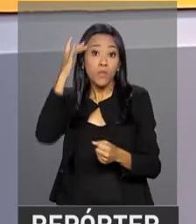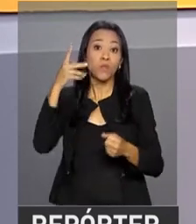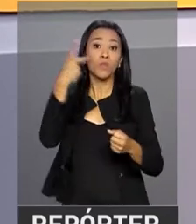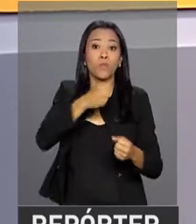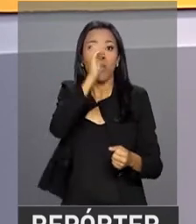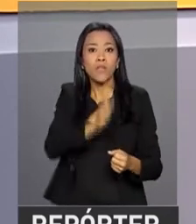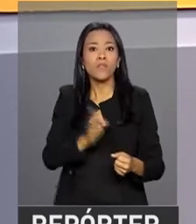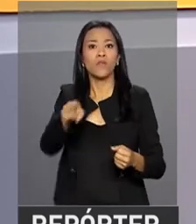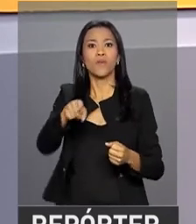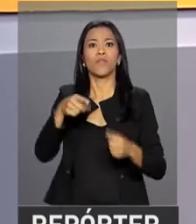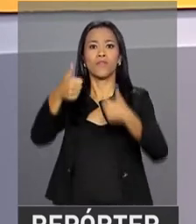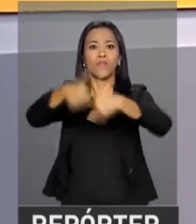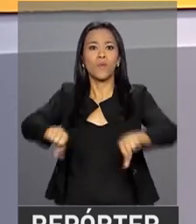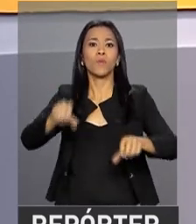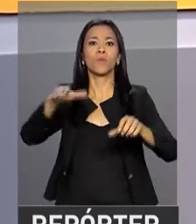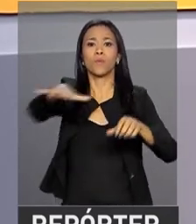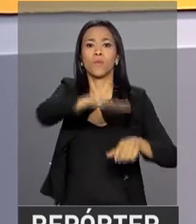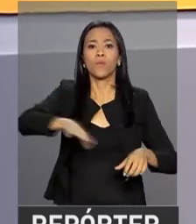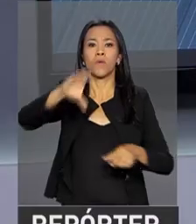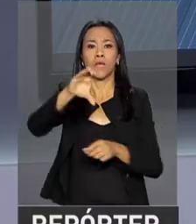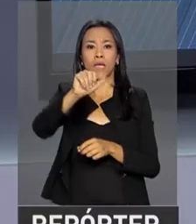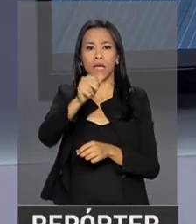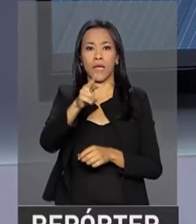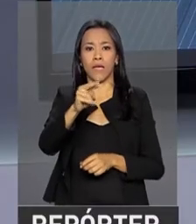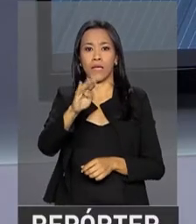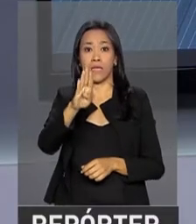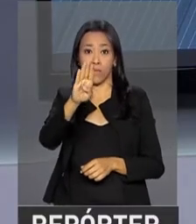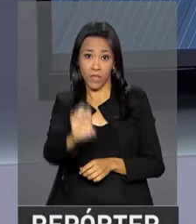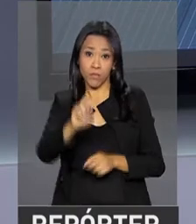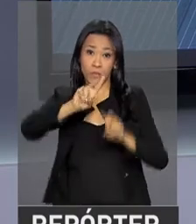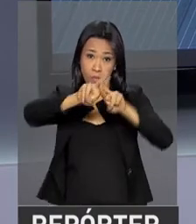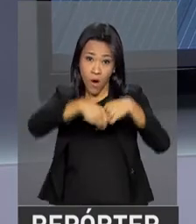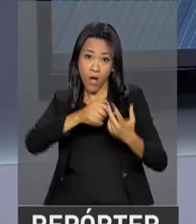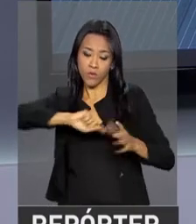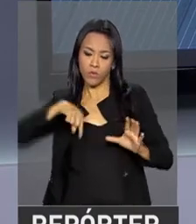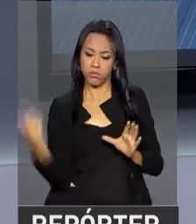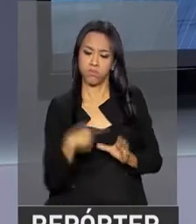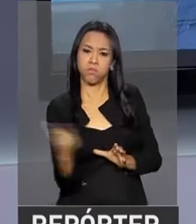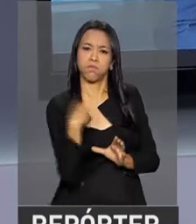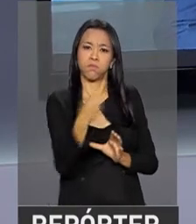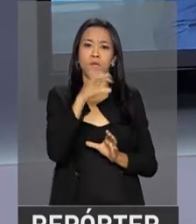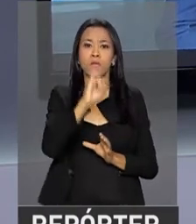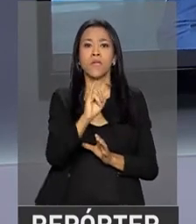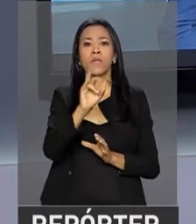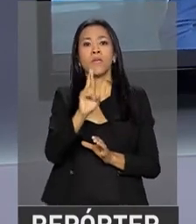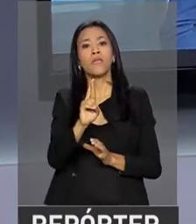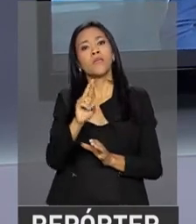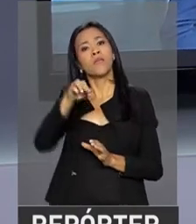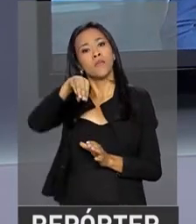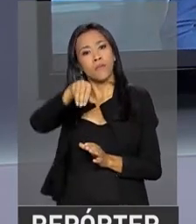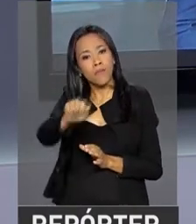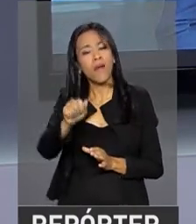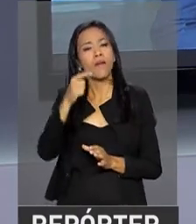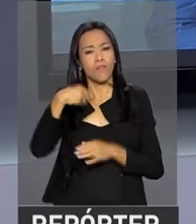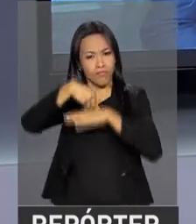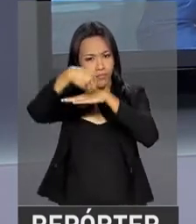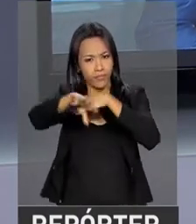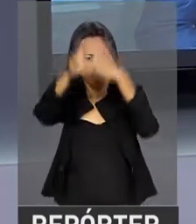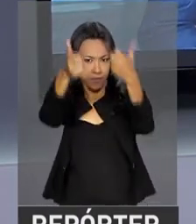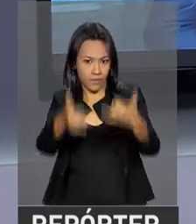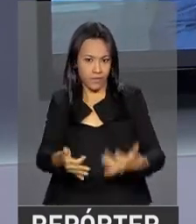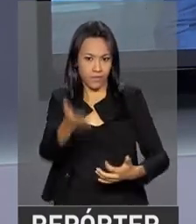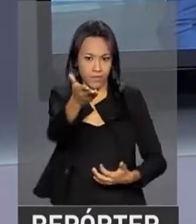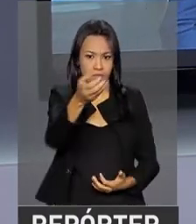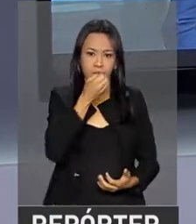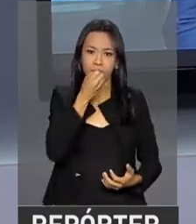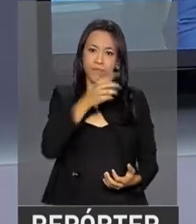depois da passagem do furacão Irma. Vamos conversar então com o repórter João Pedro Neto, que tem outras informações. Bom